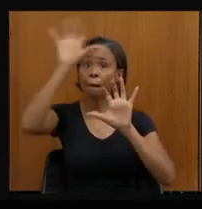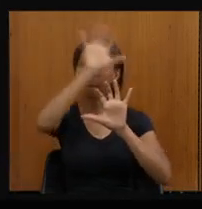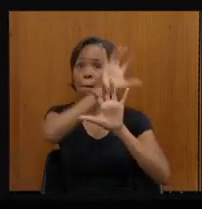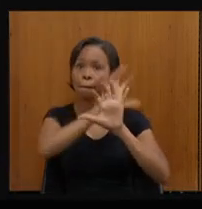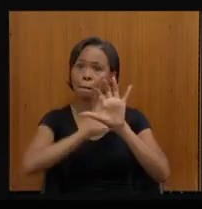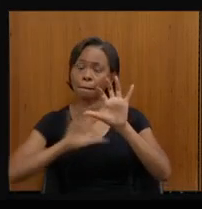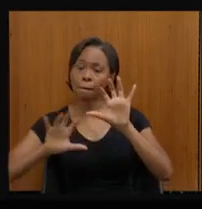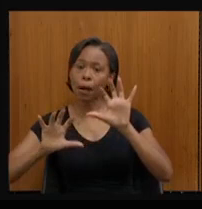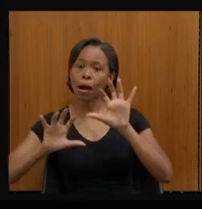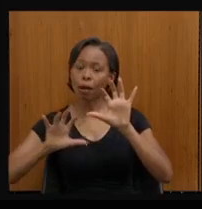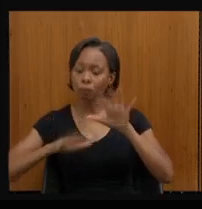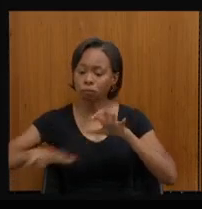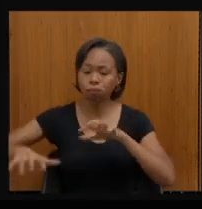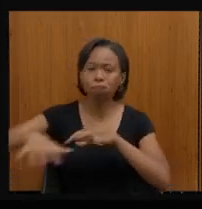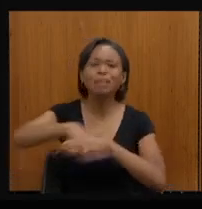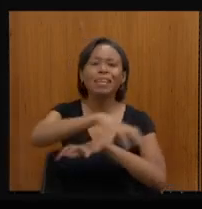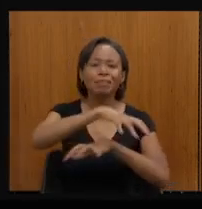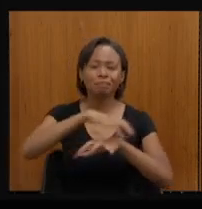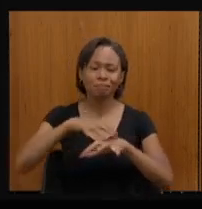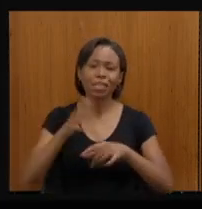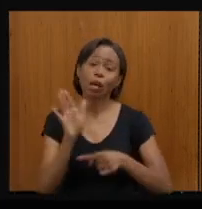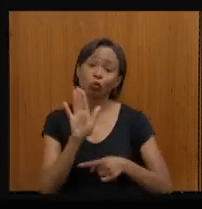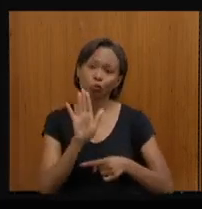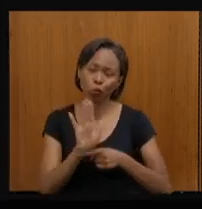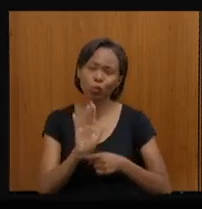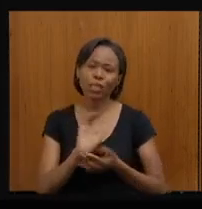esse tipo de investimento próximo